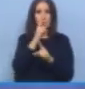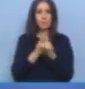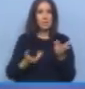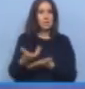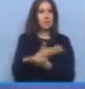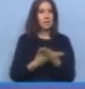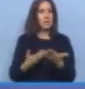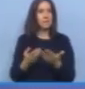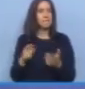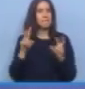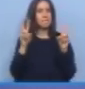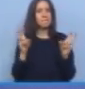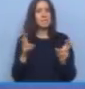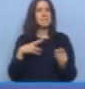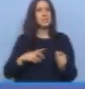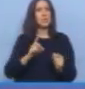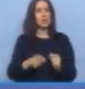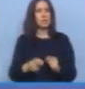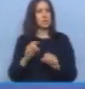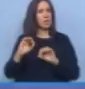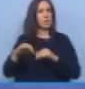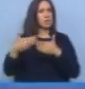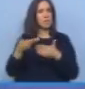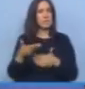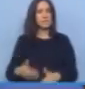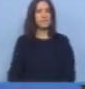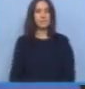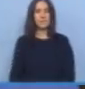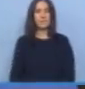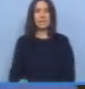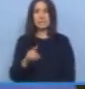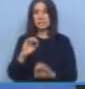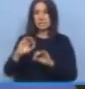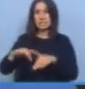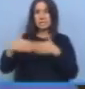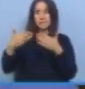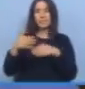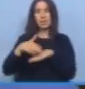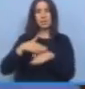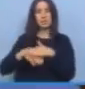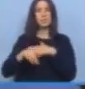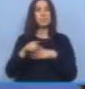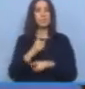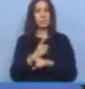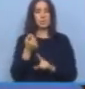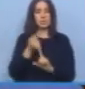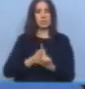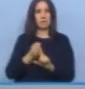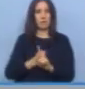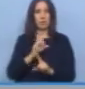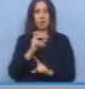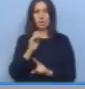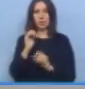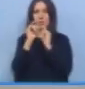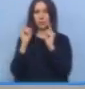O que é que se pretende com uma ação como esta? Esta ação foi para respondermos ao desafio que foi lançado pela